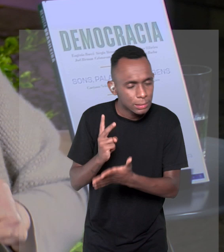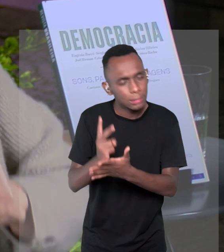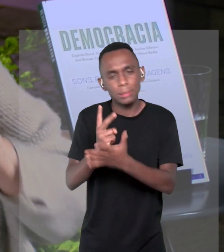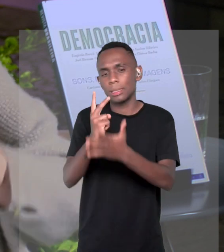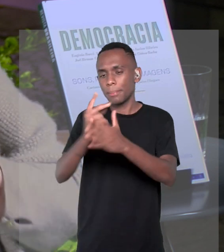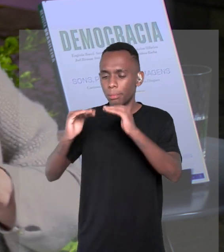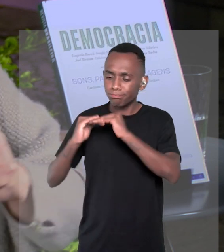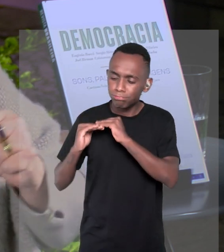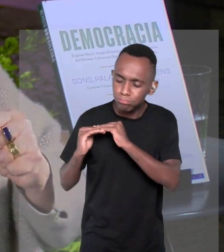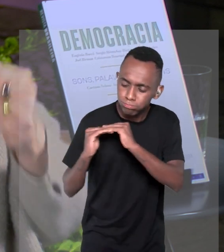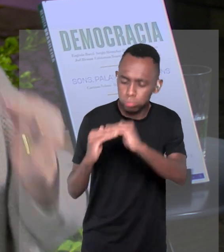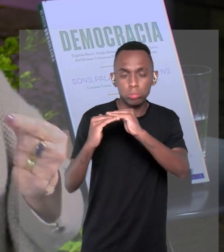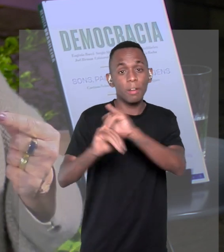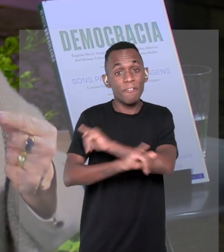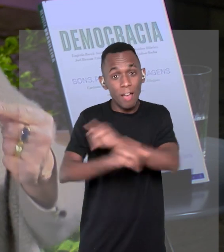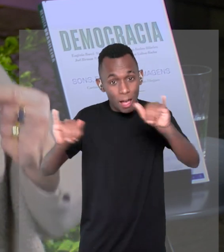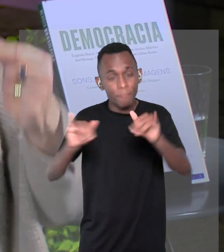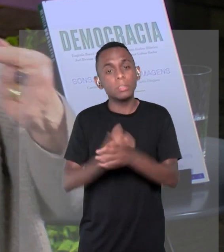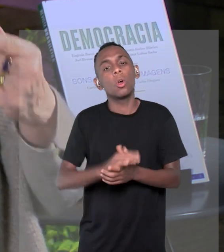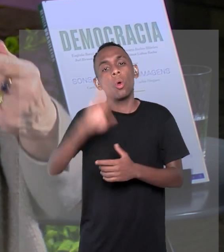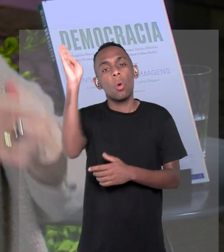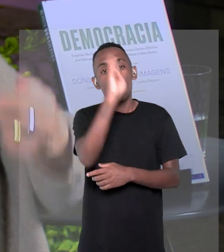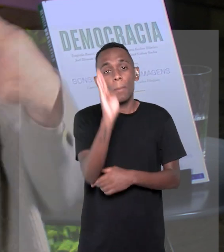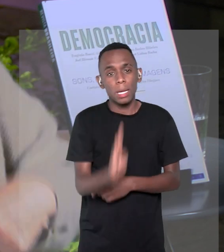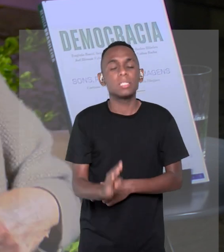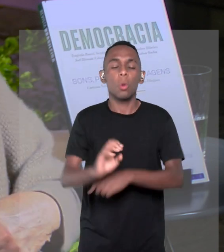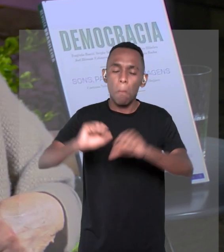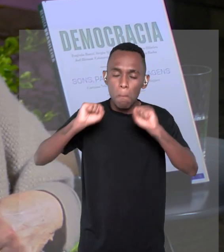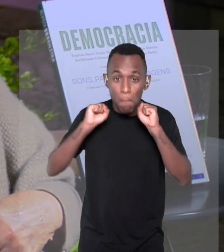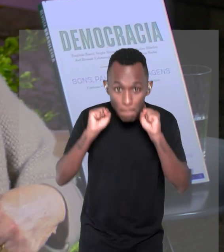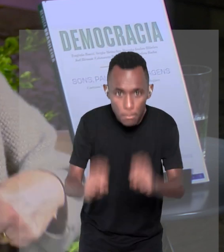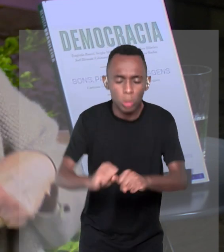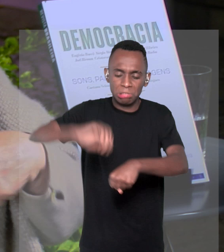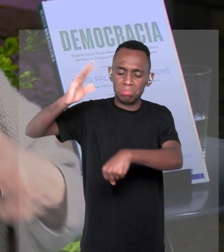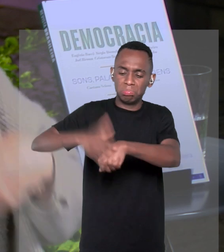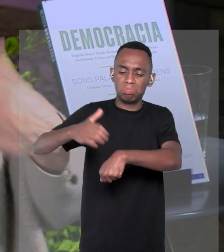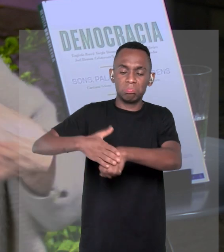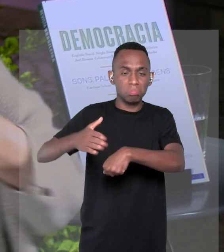unânimes em dizer o Brasil pode ser ele mesmo